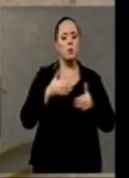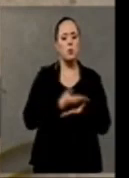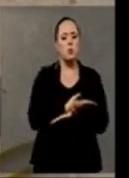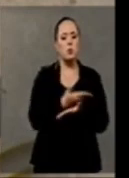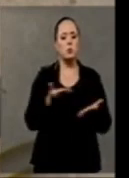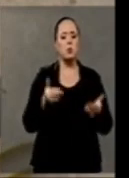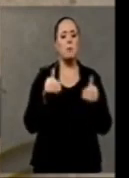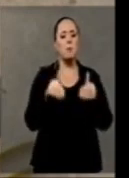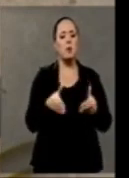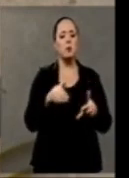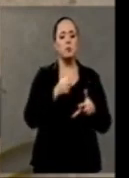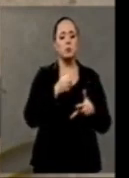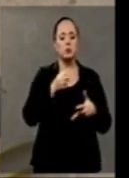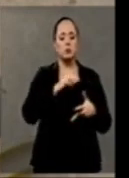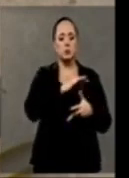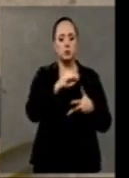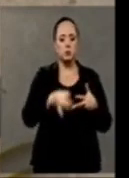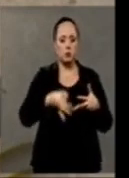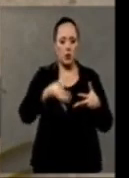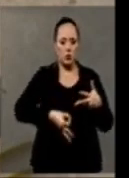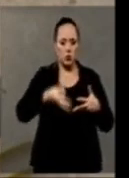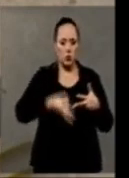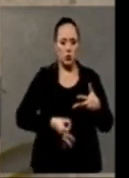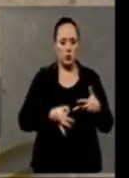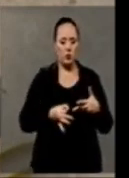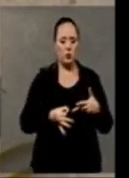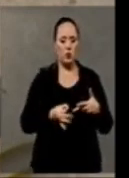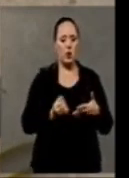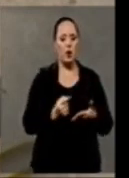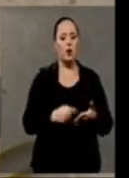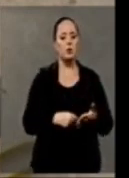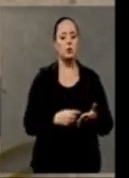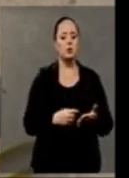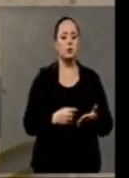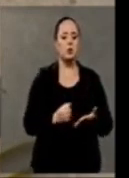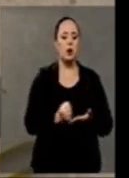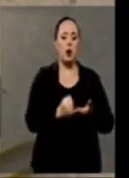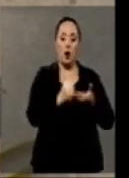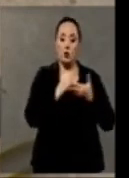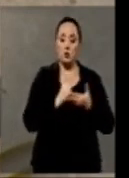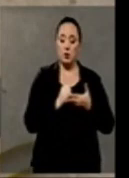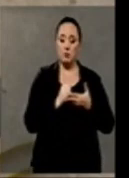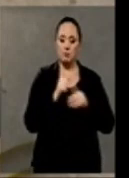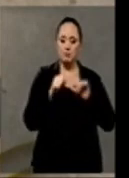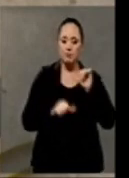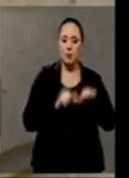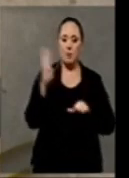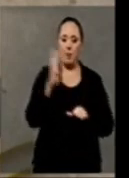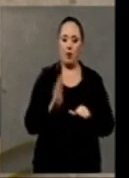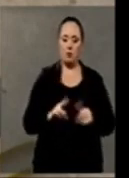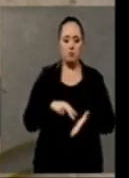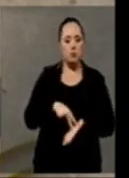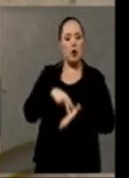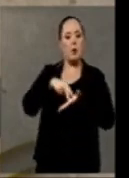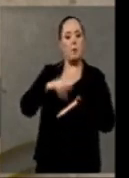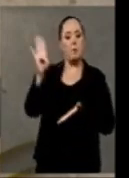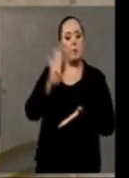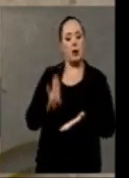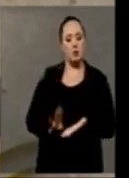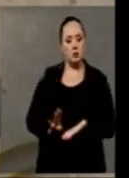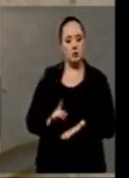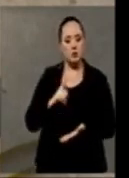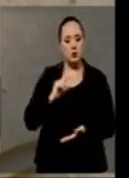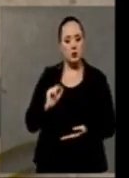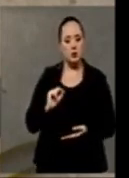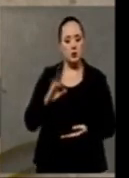judiciário para ajudarem na missão de restaurar e reerguer nossa pátria restabelecendo o